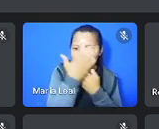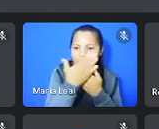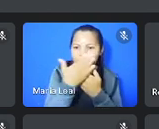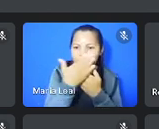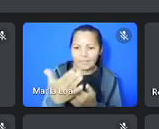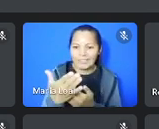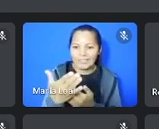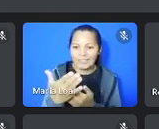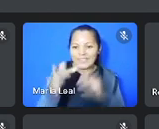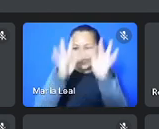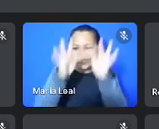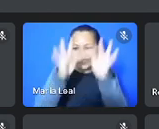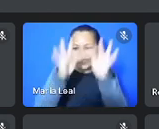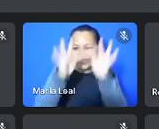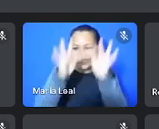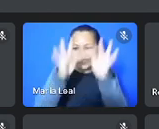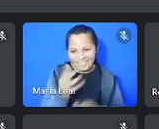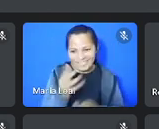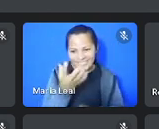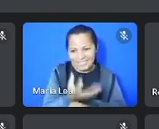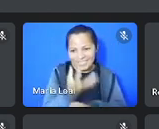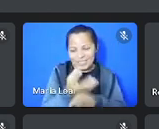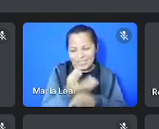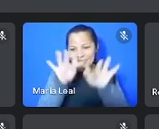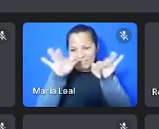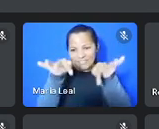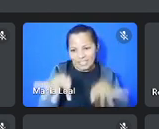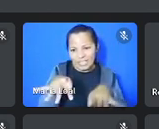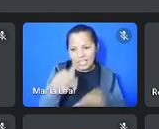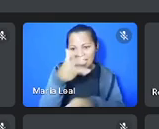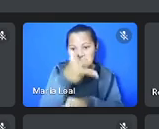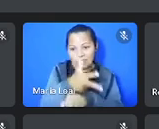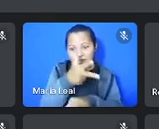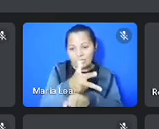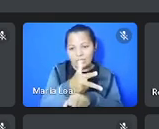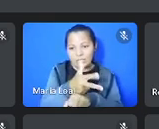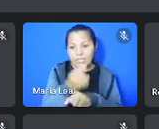disciplina, tá? E aí eu vou encerrar a gravação. Se alguém quiser